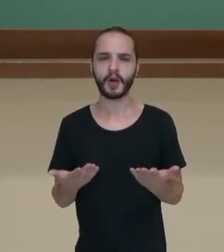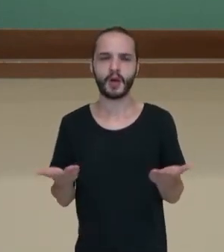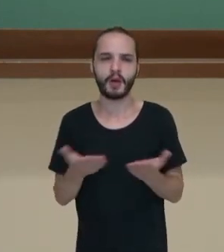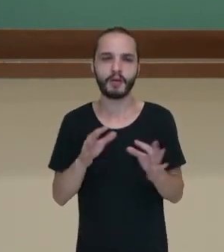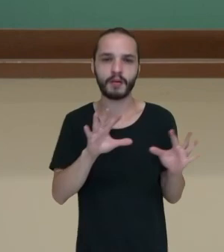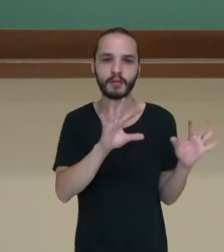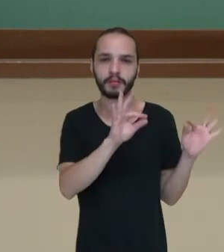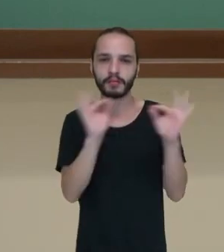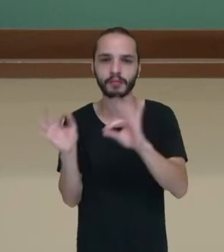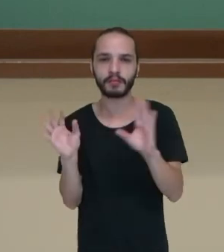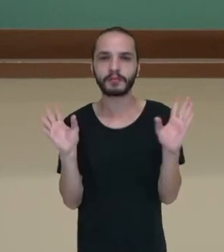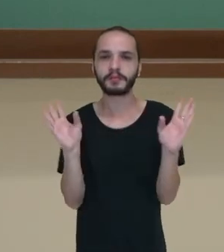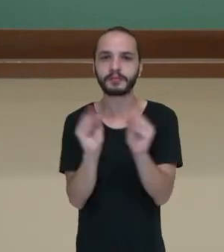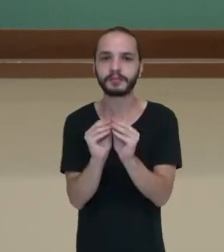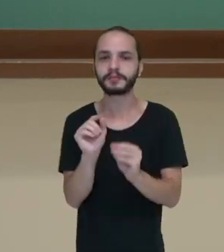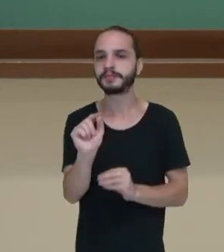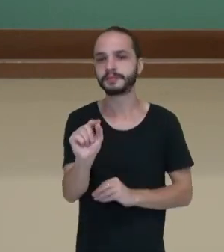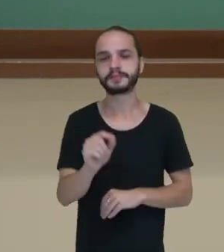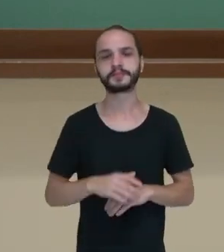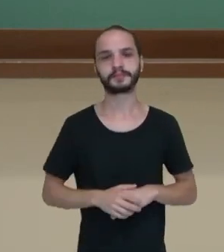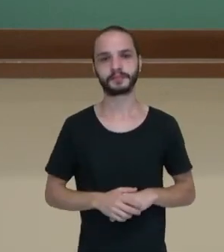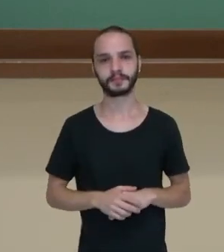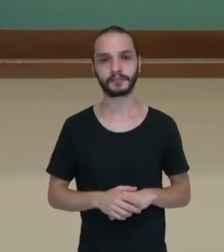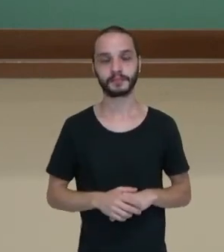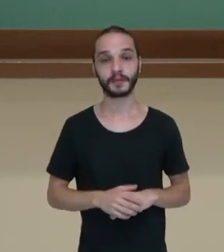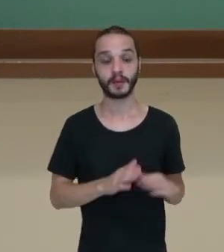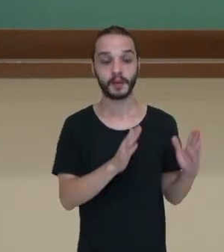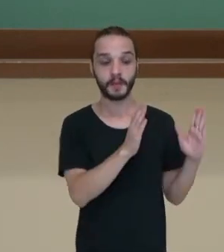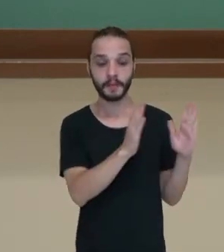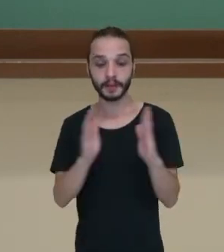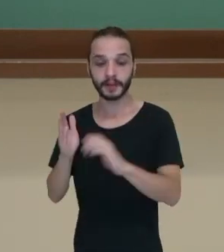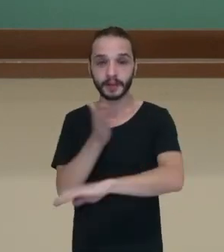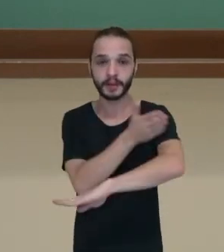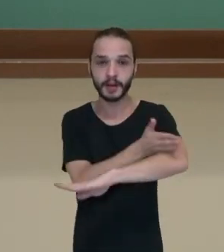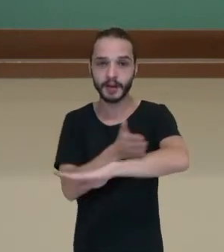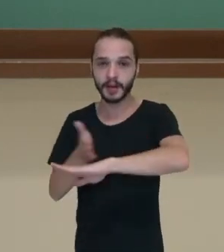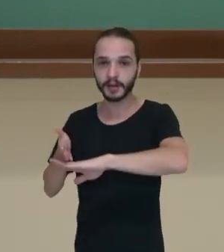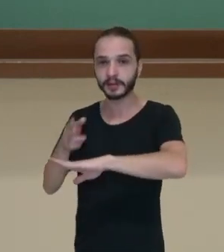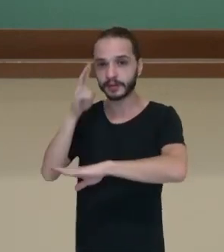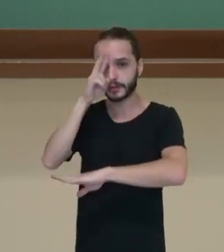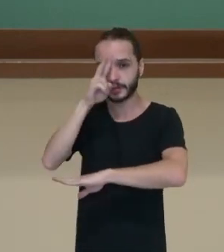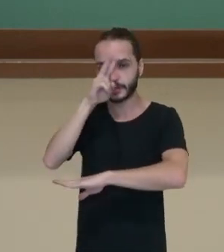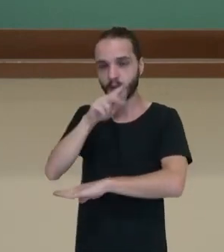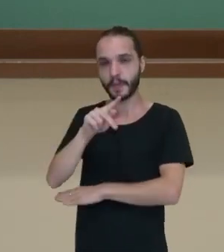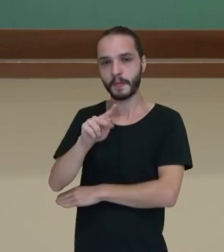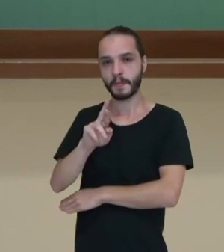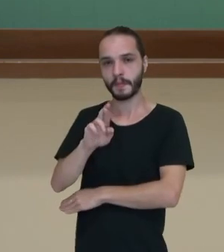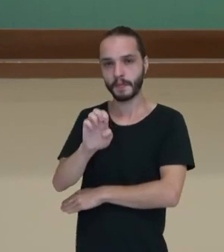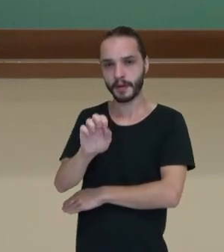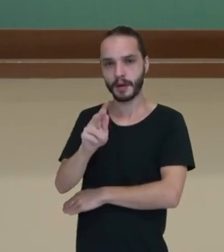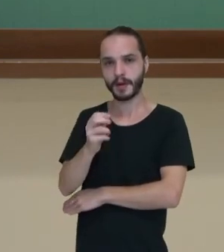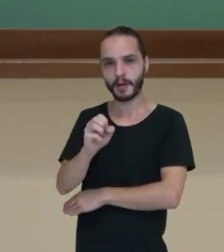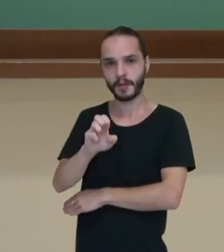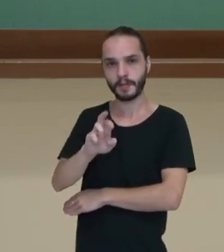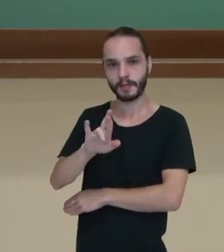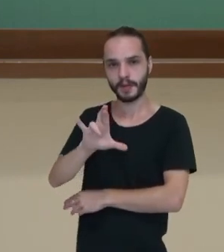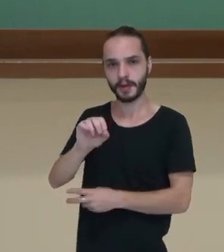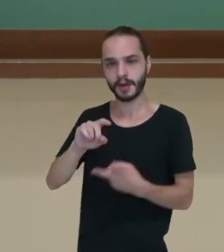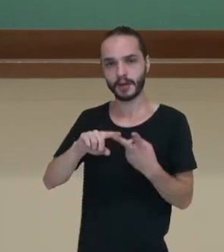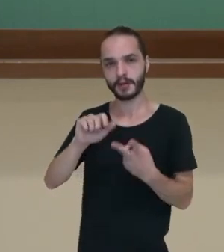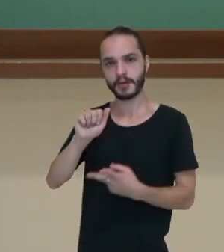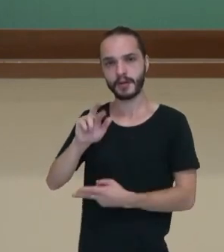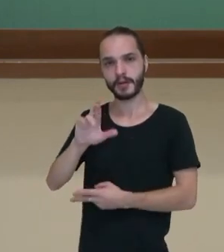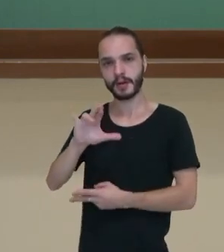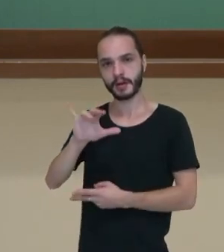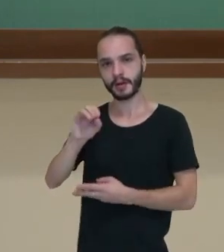retomar. Os períodos históricos da Grécia Antiga foram pré-homérico, arcaico,